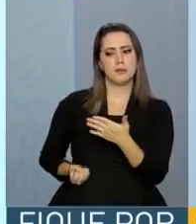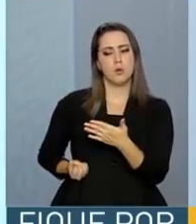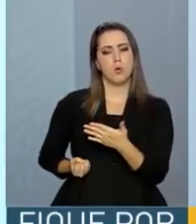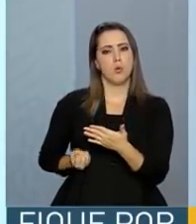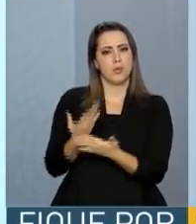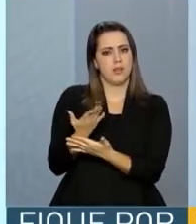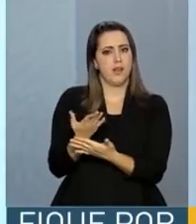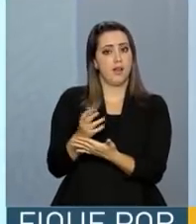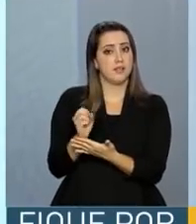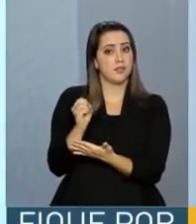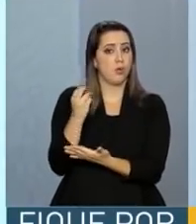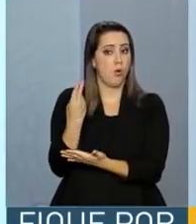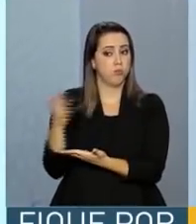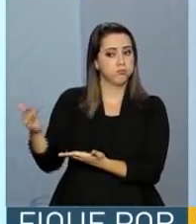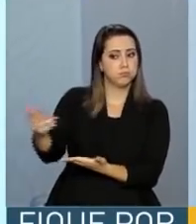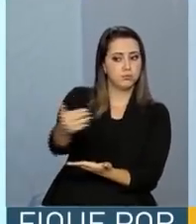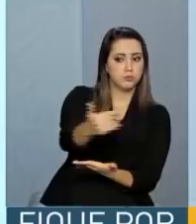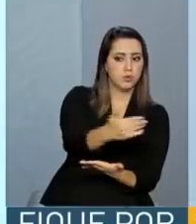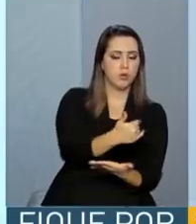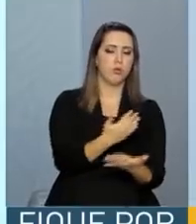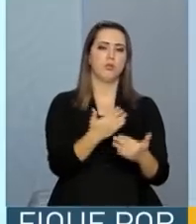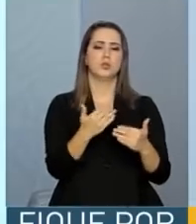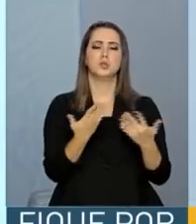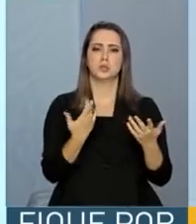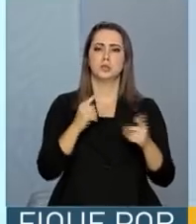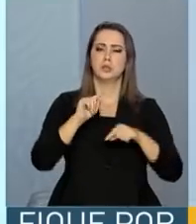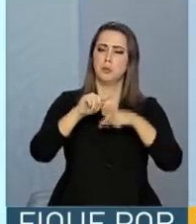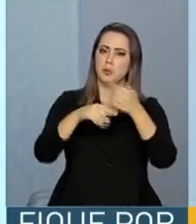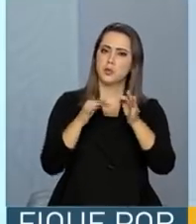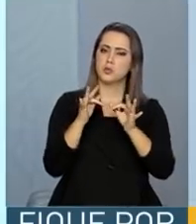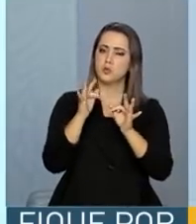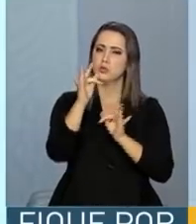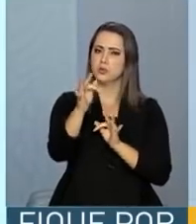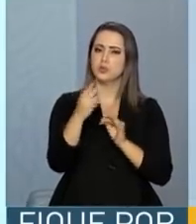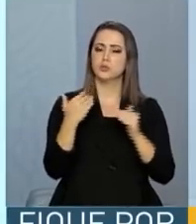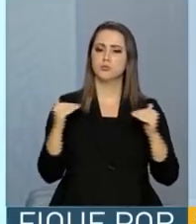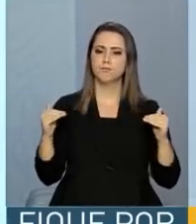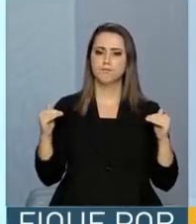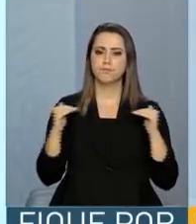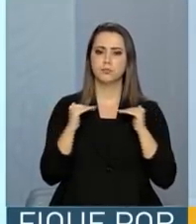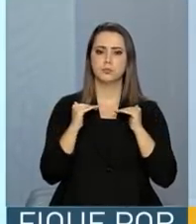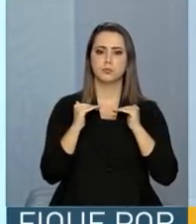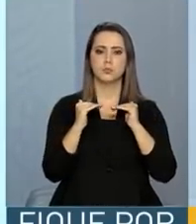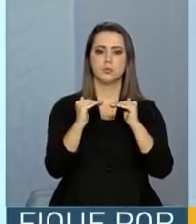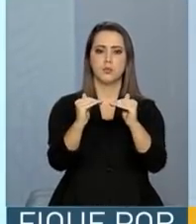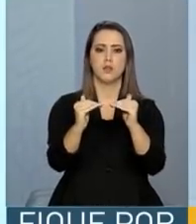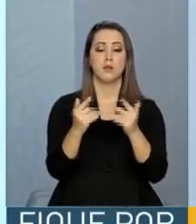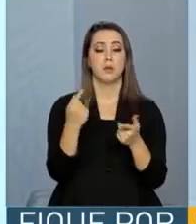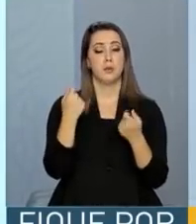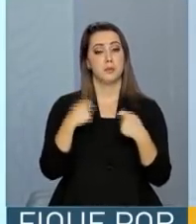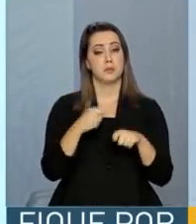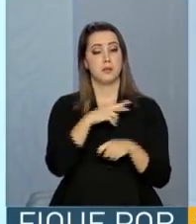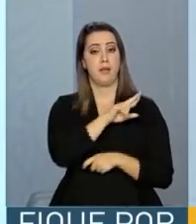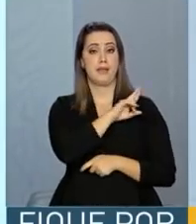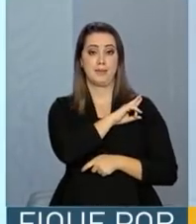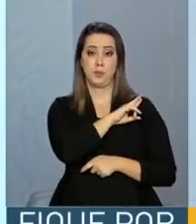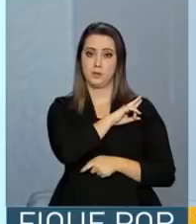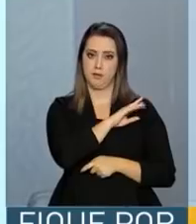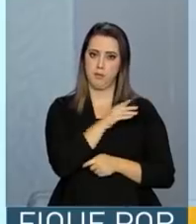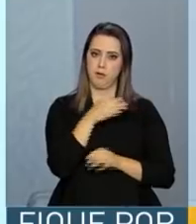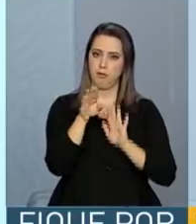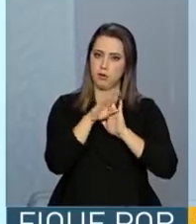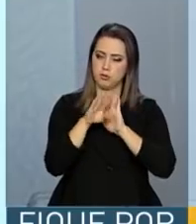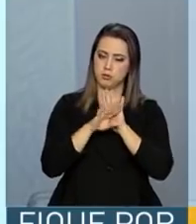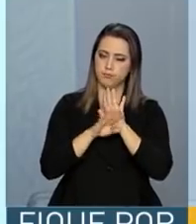haverá um empate entre o que se arrecada e o que se gasta quero dizer da responsabilidade com que foi feita a